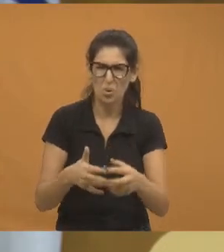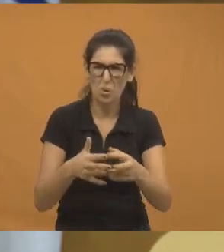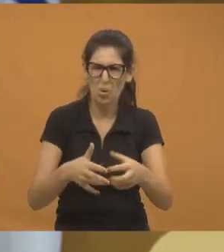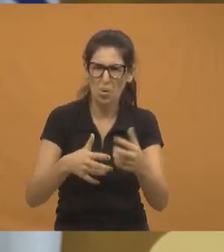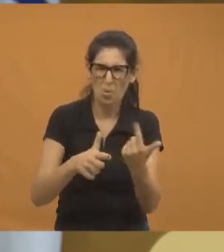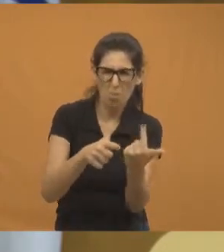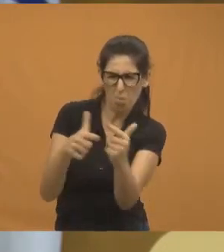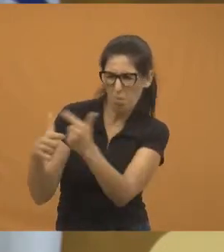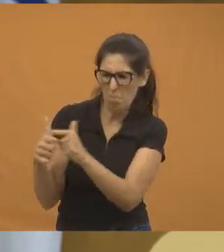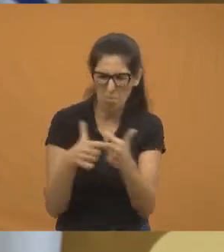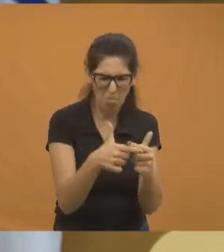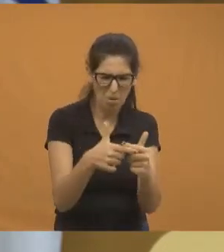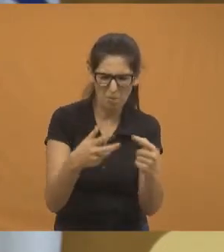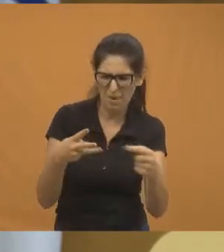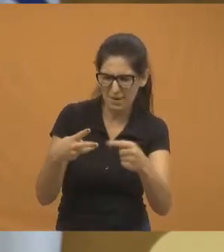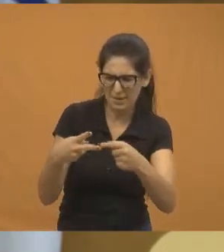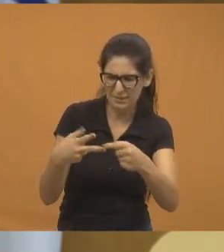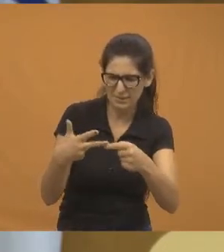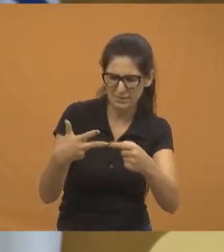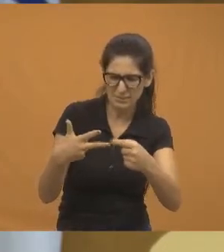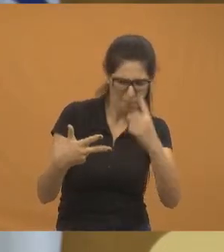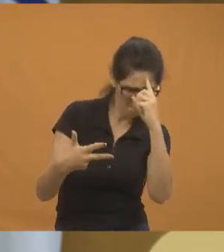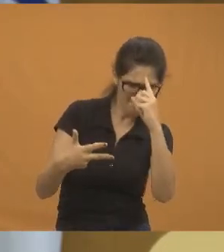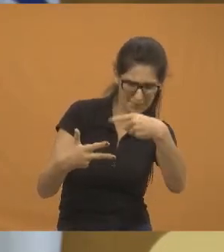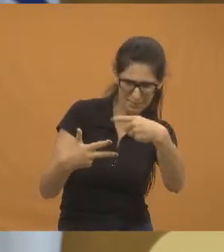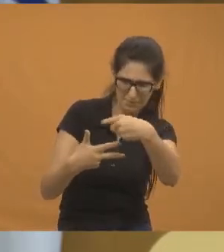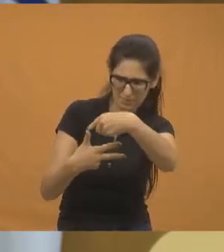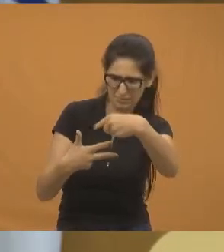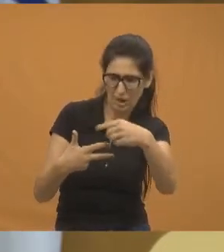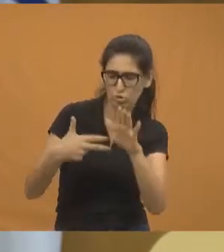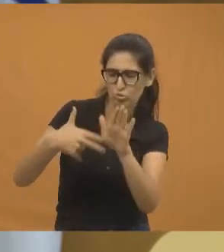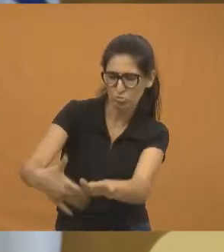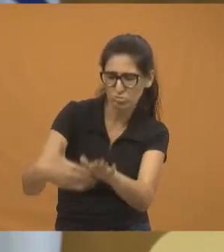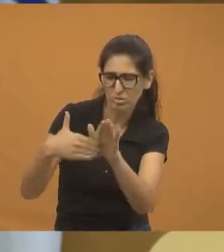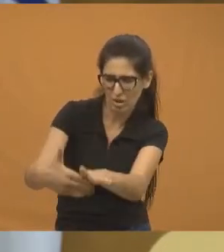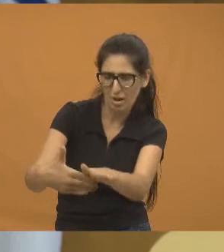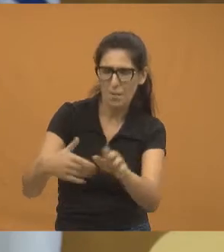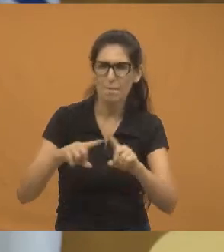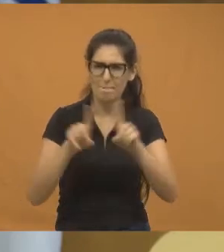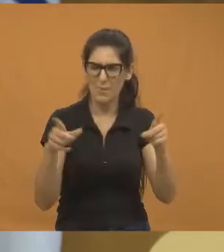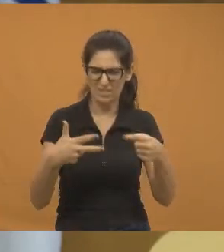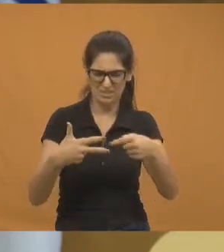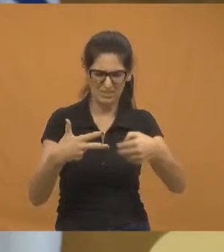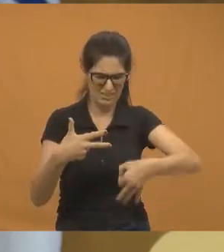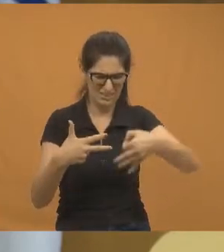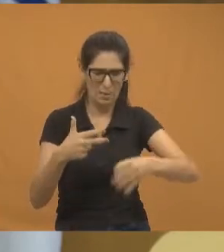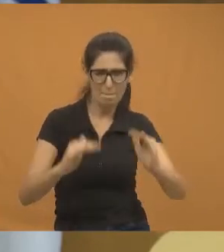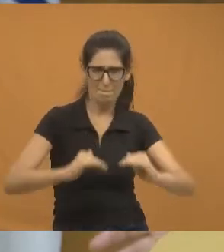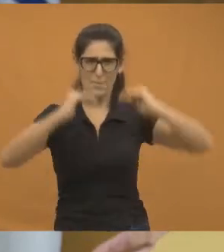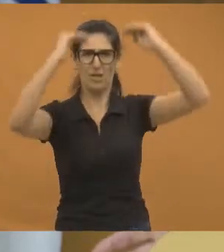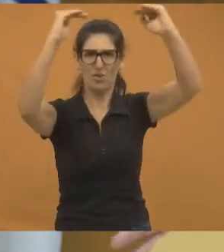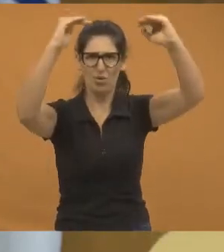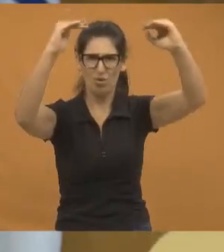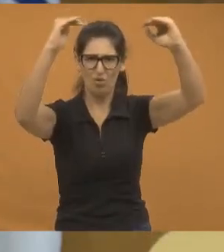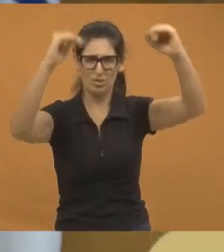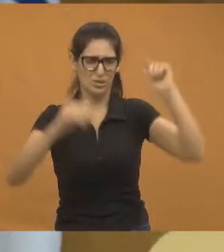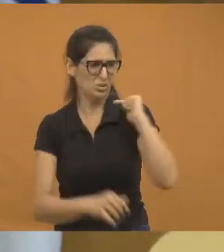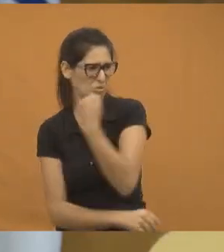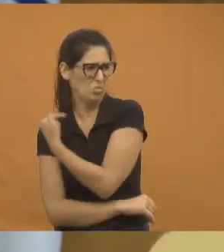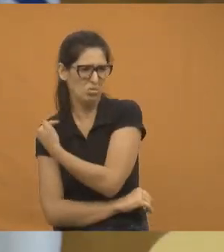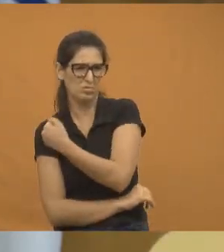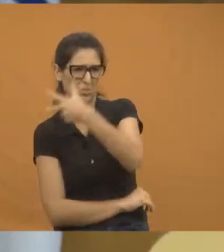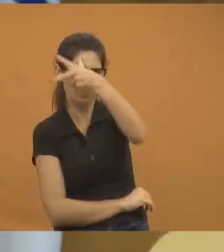mas o que acontece que esse poder ele entra querendo ser um poder maior que nós e que o prefeito é isso que não pode